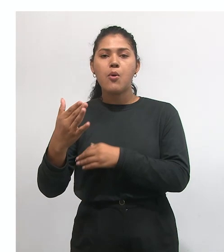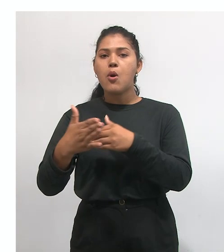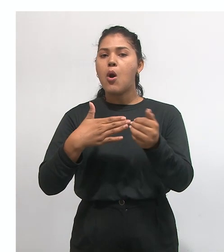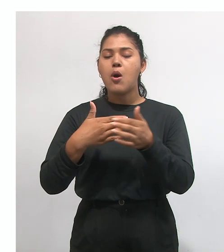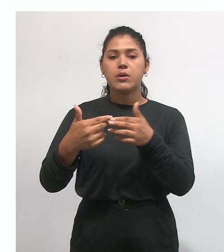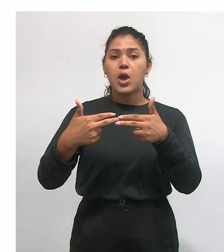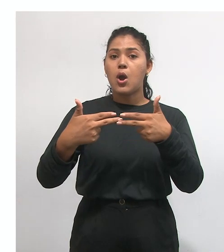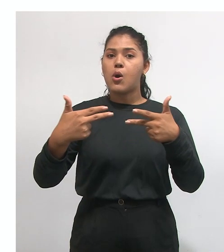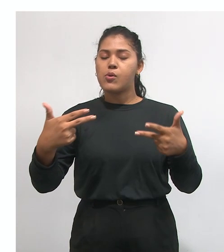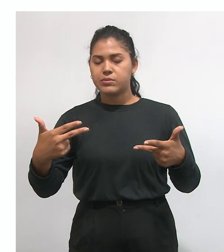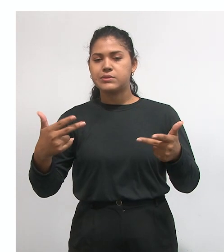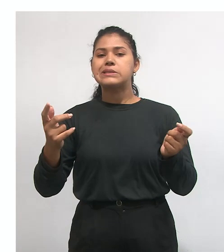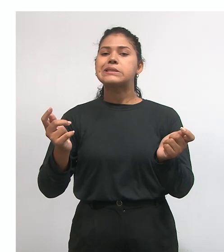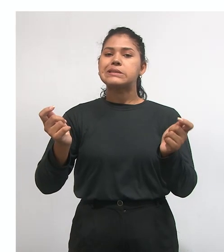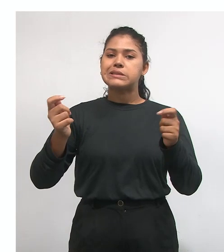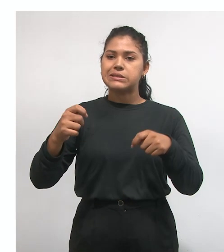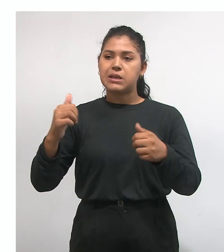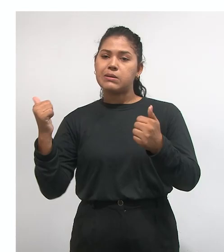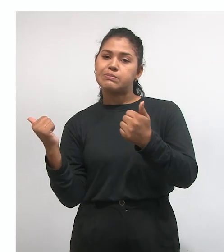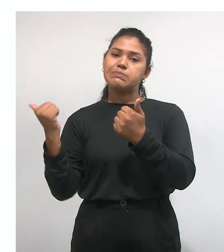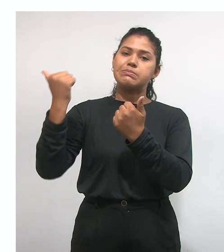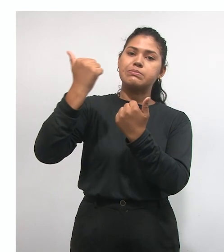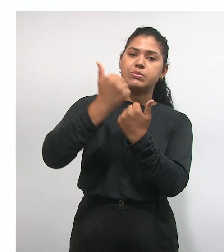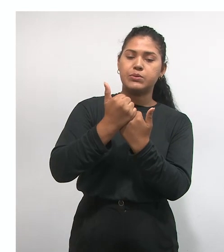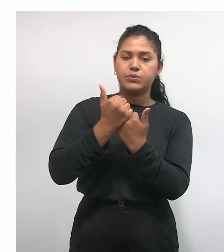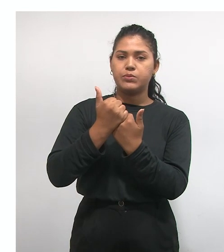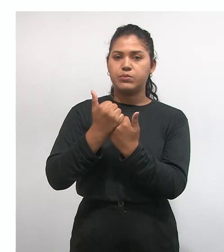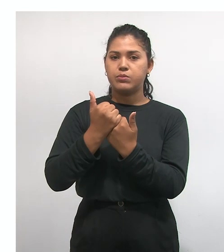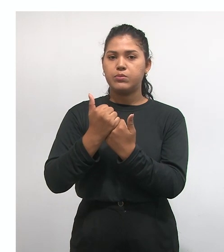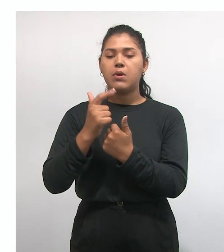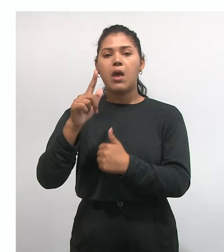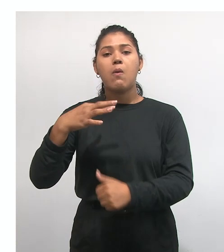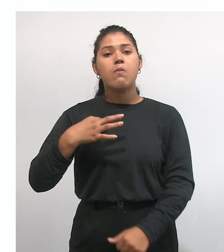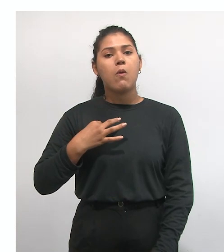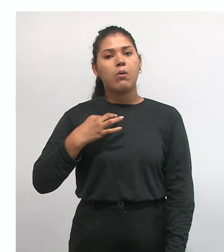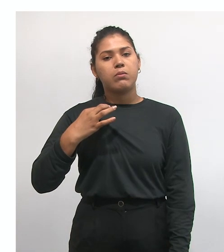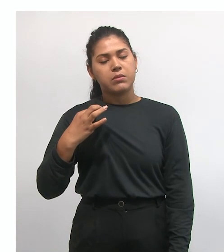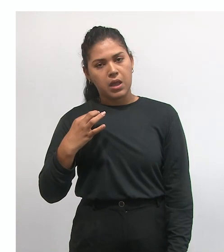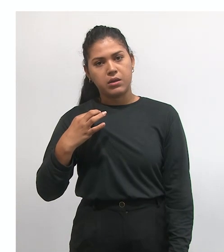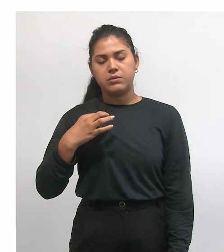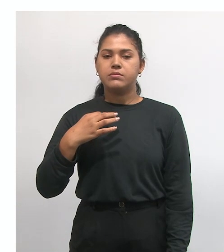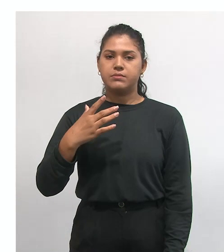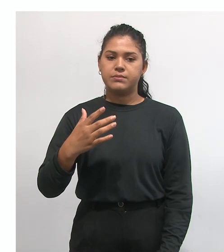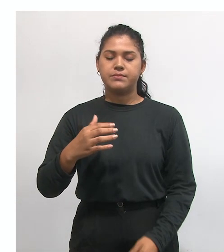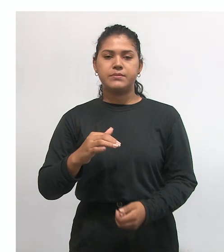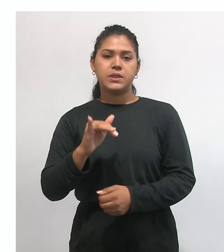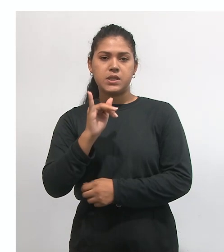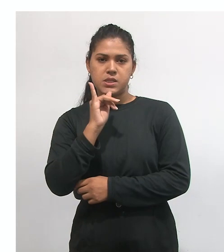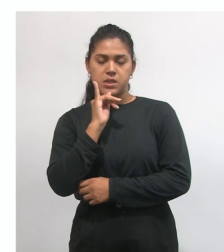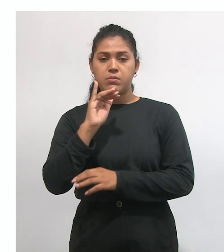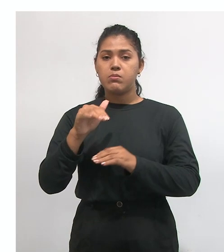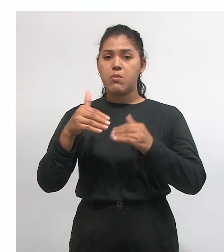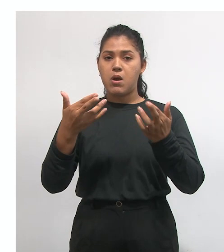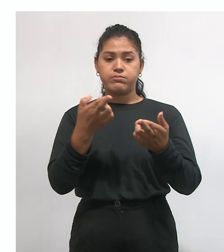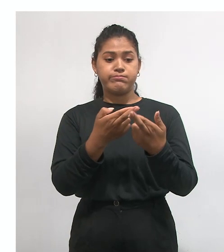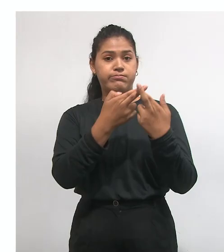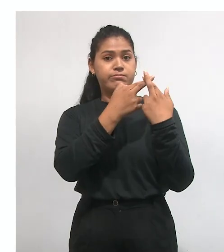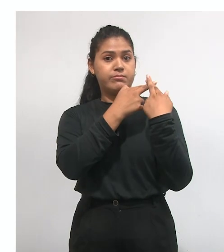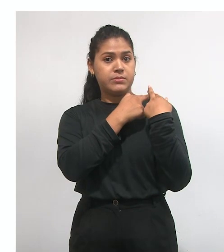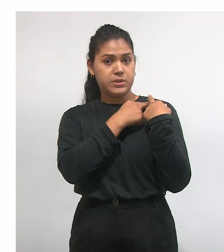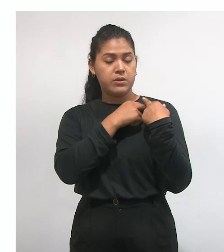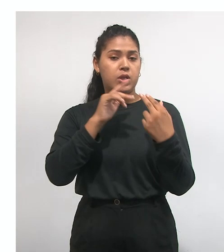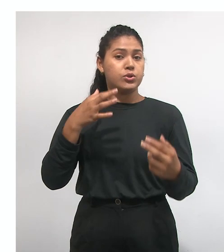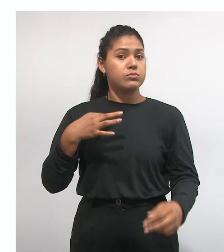tá? Então, a responsabilidade é solidária, tá? Não é subsidiária, então perceba. Quando a responsabilidade